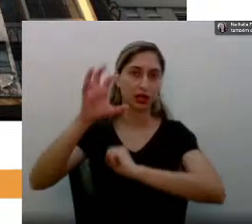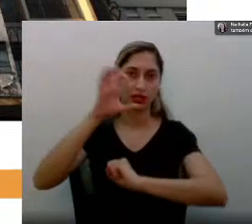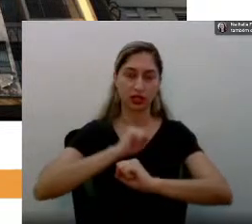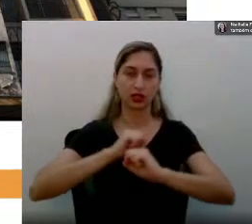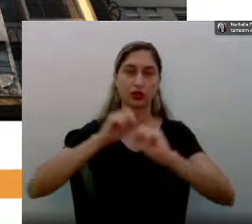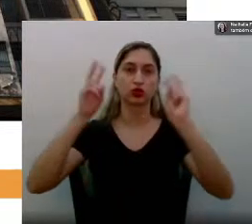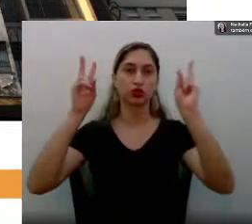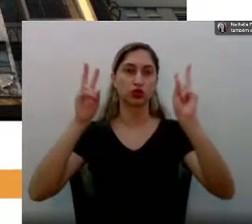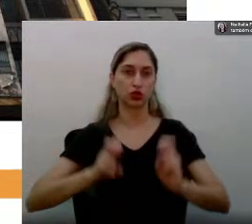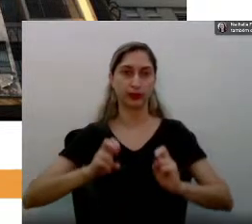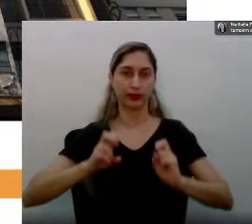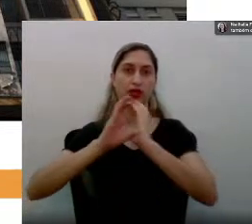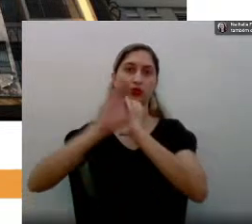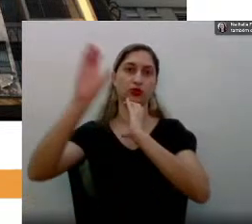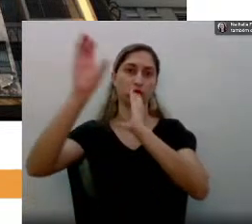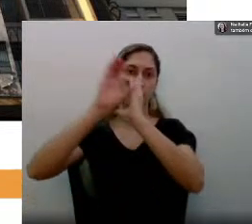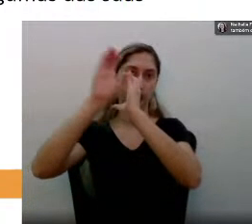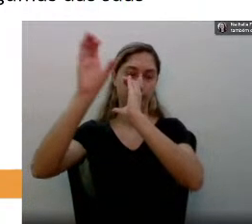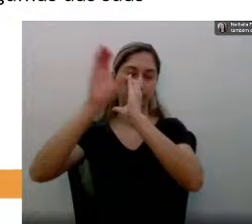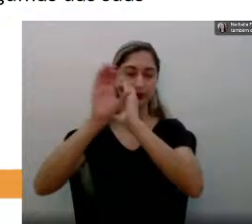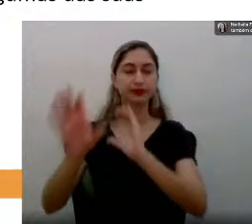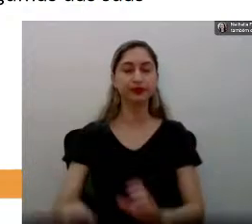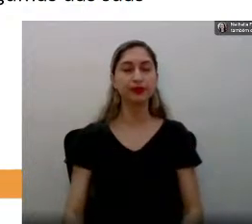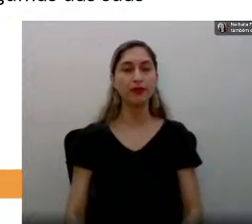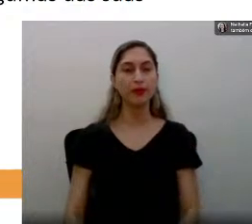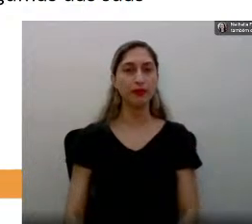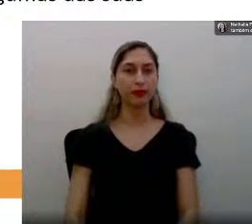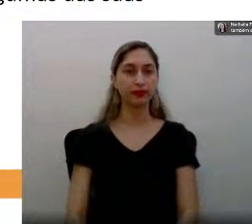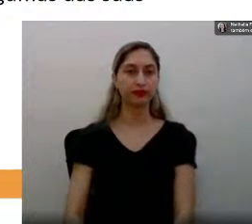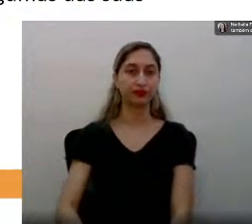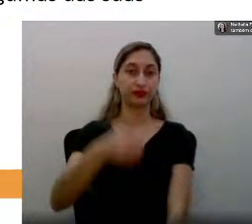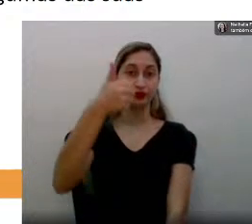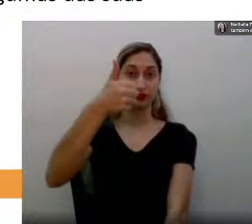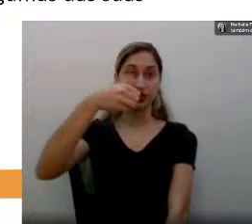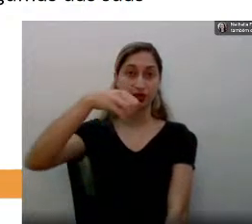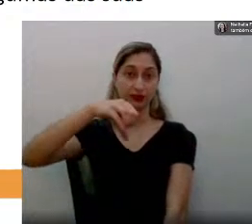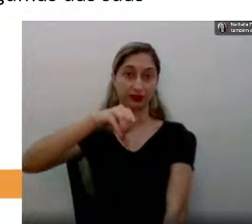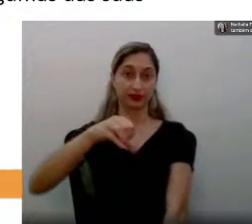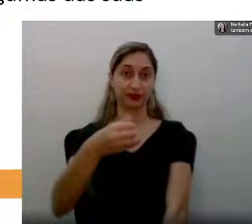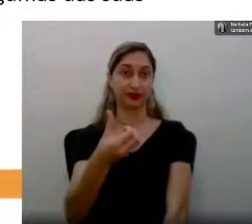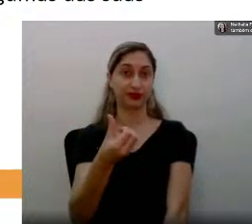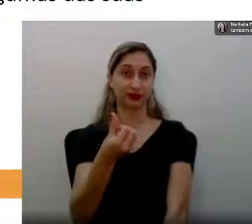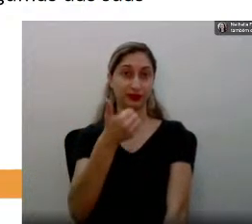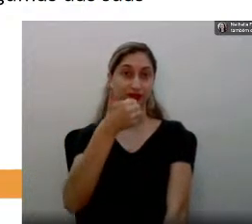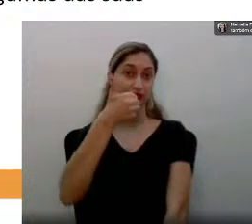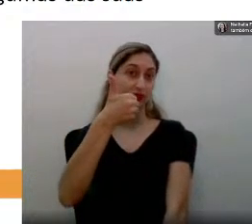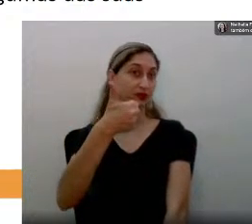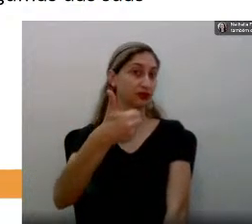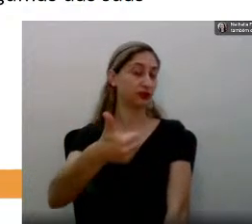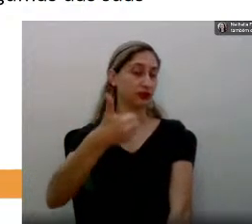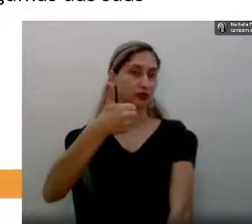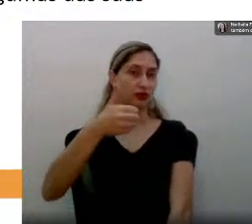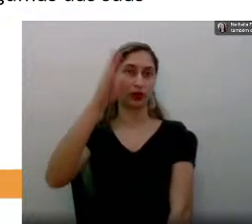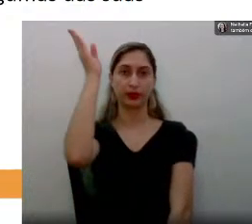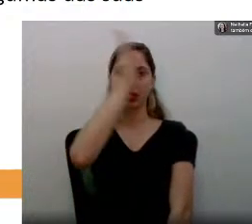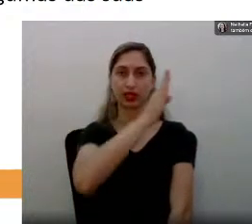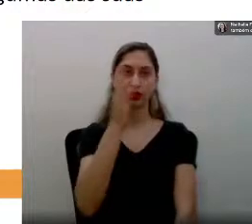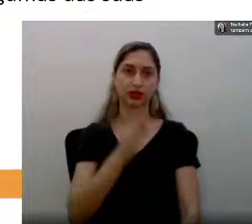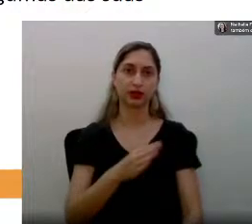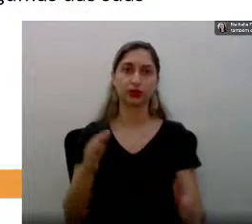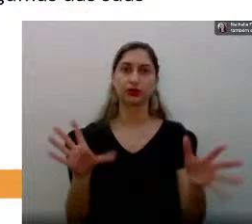tá E com isso em 1961 o Brasil se junta a união astronômica internacional